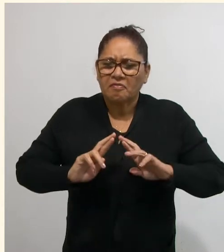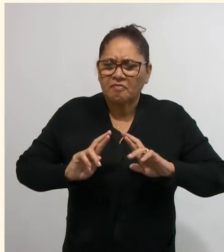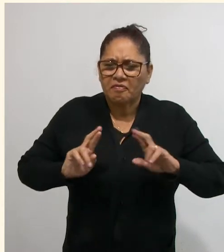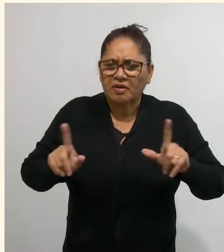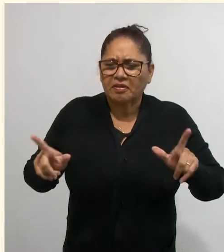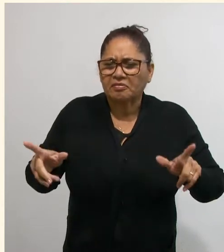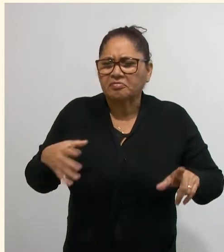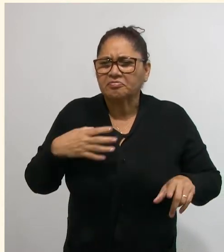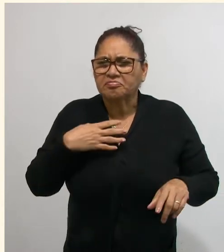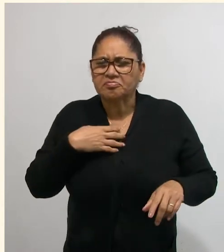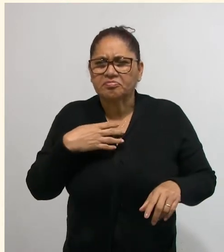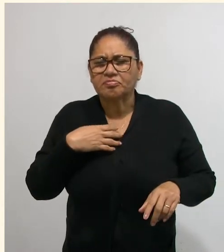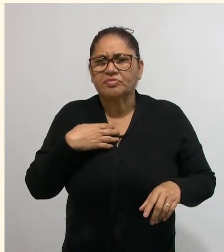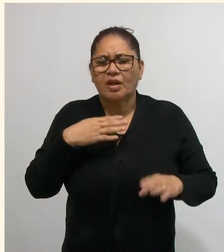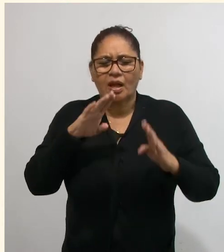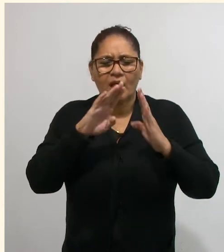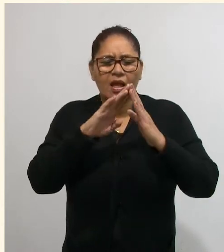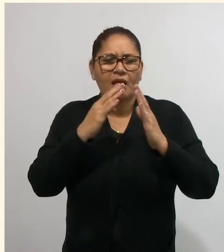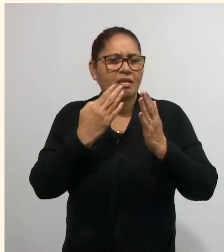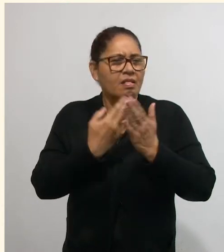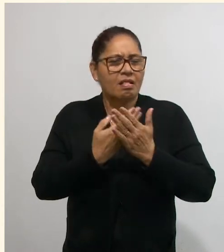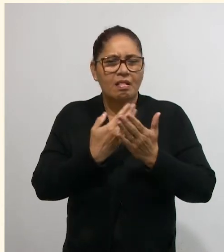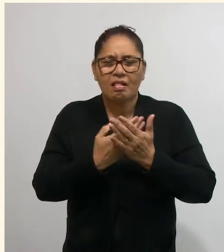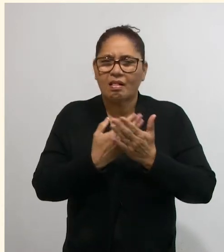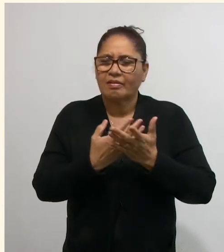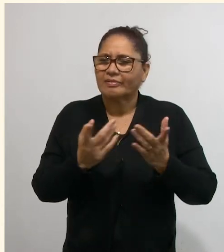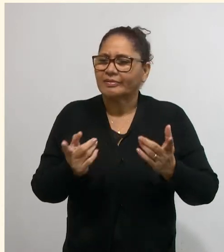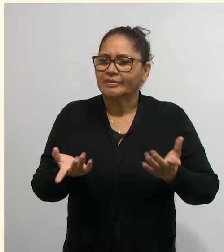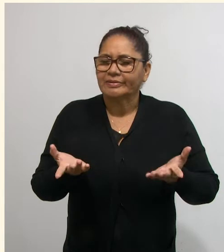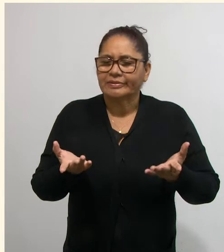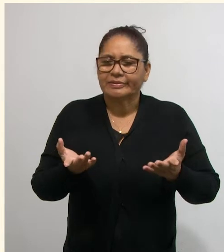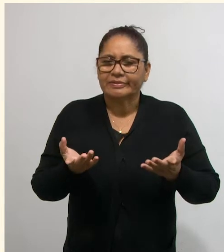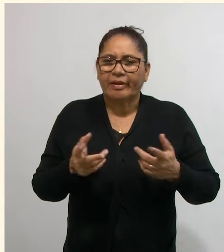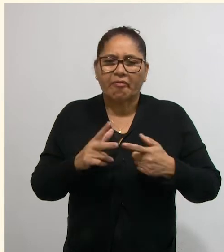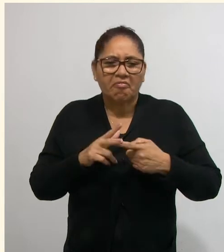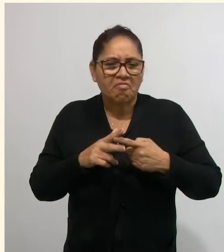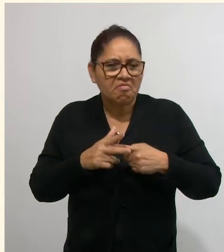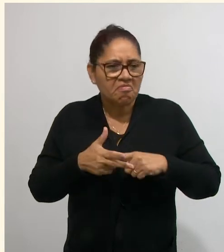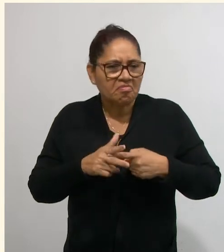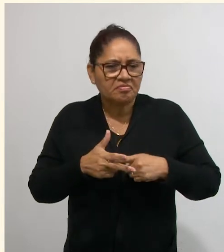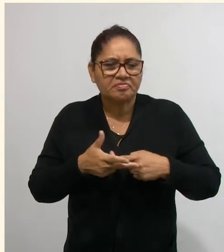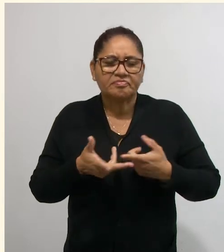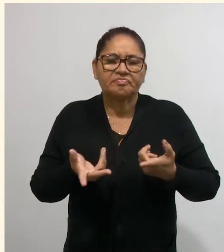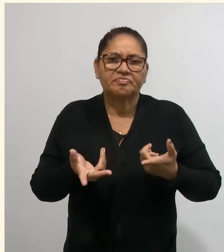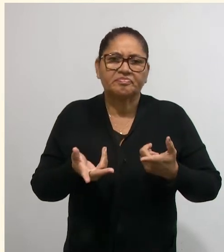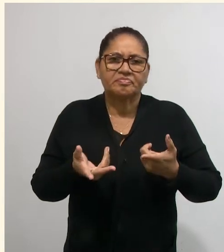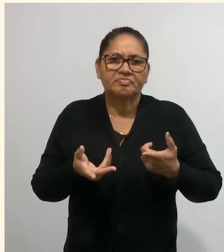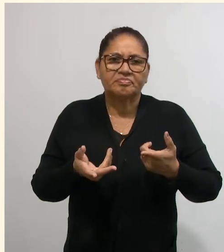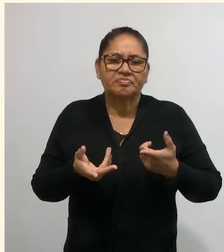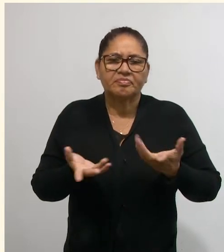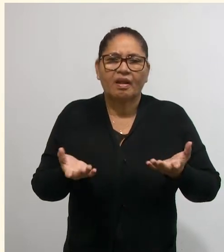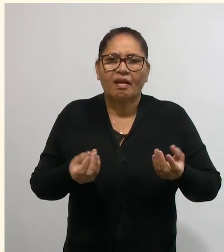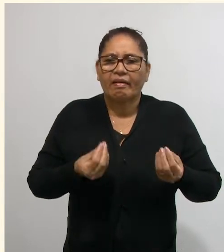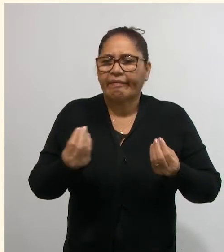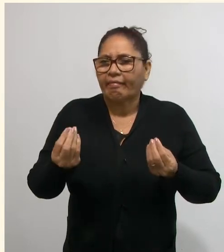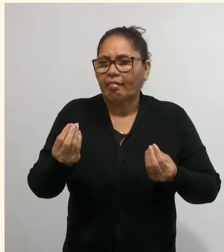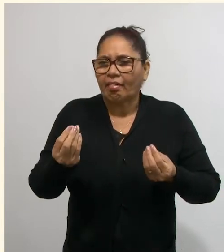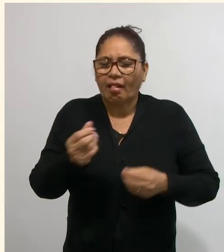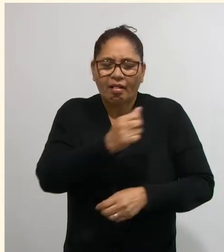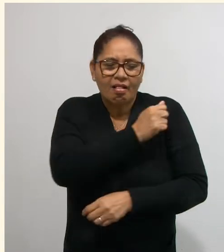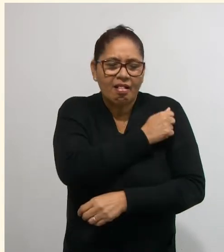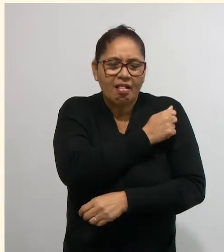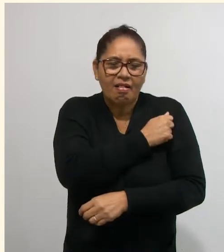A gente não pode pensar que a escola é só um instrumento de aprendizagem, uma instituição que oferece o ensino e o aluno aprende.